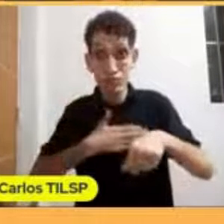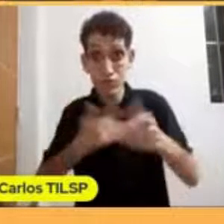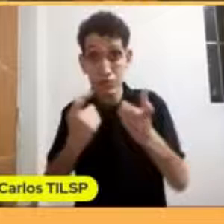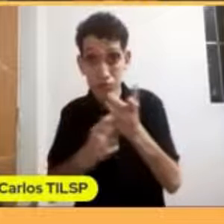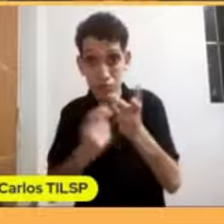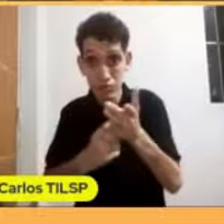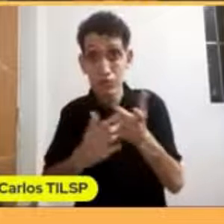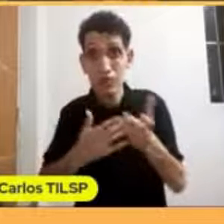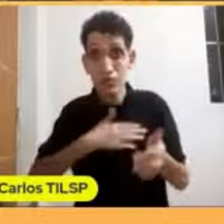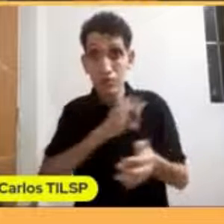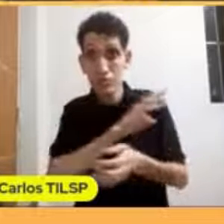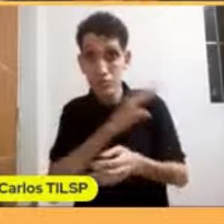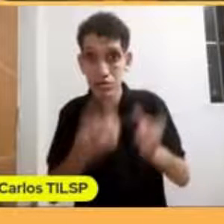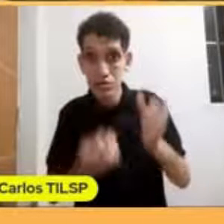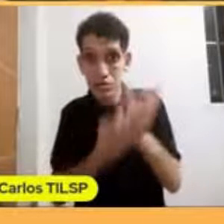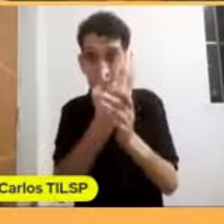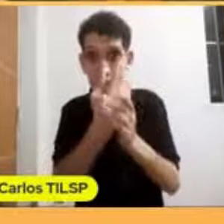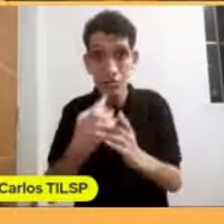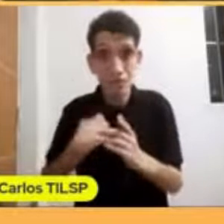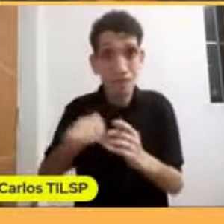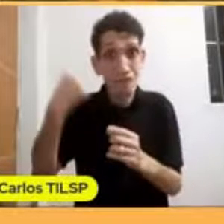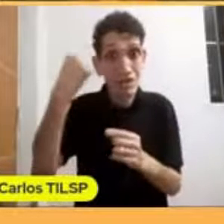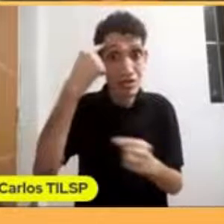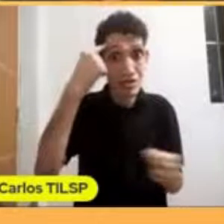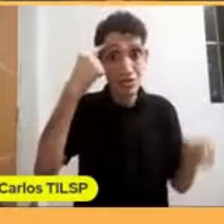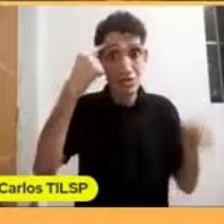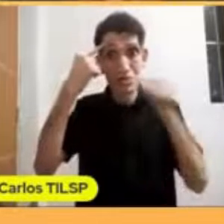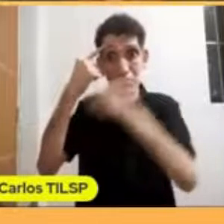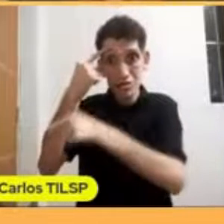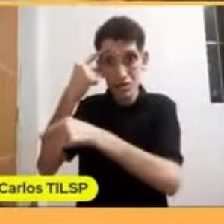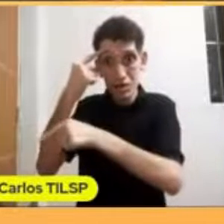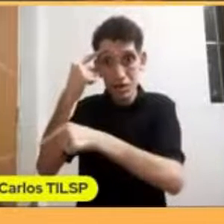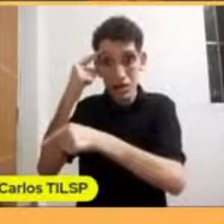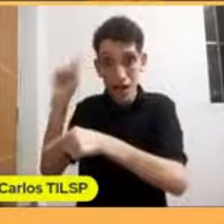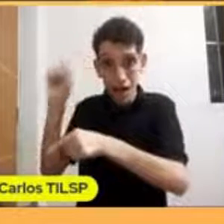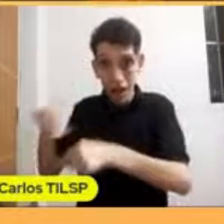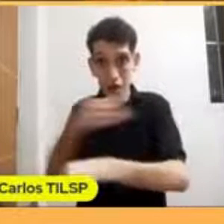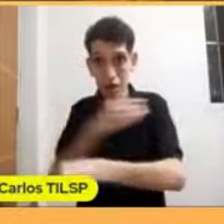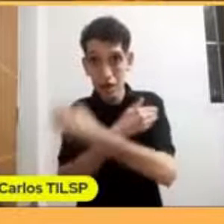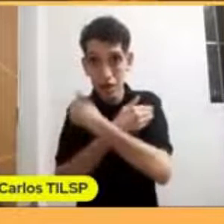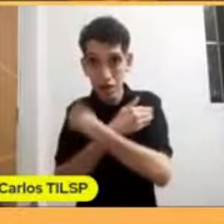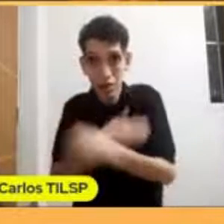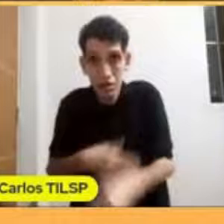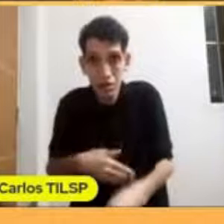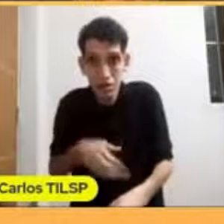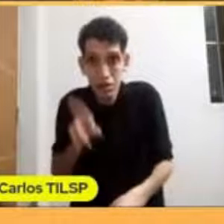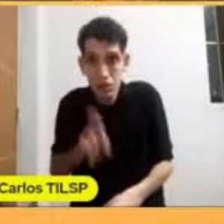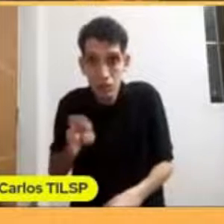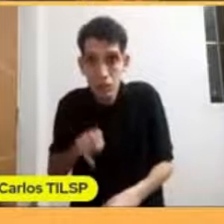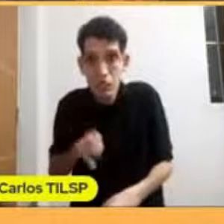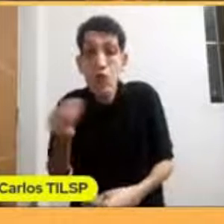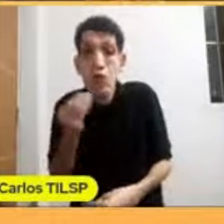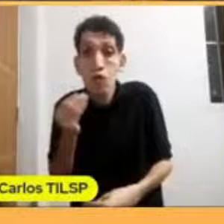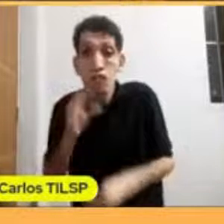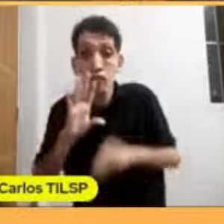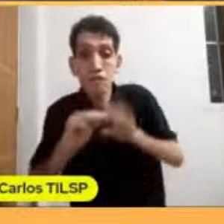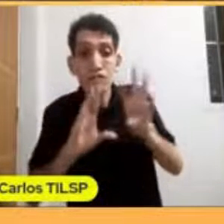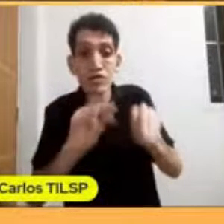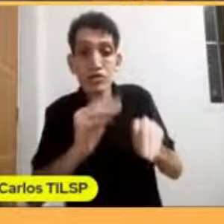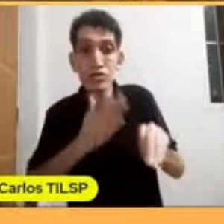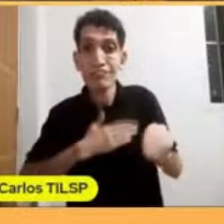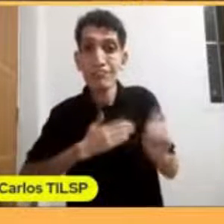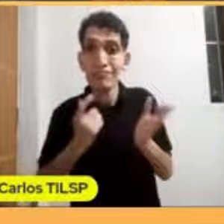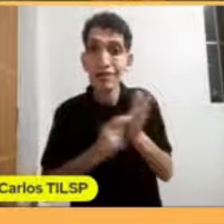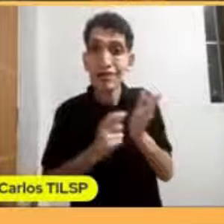mais conhecimento com relação àquilo que eu estou querendo aí criar no digital, tá certo?